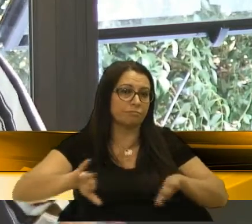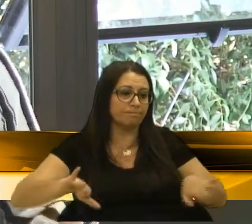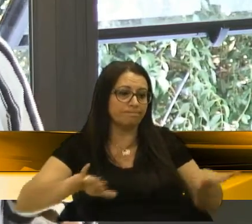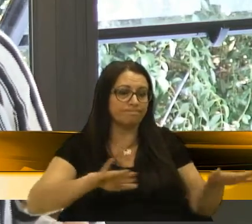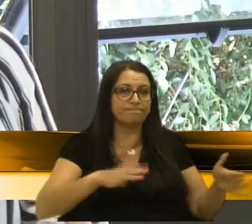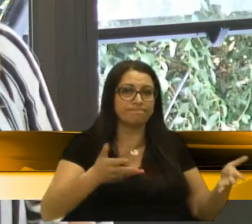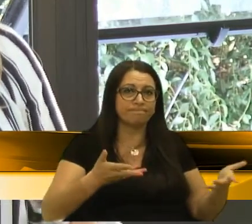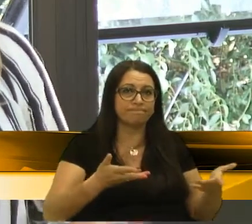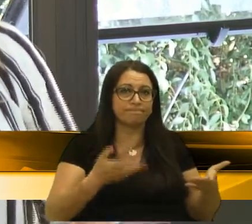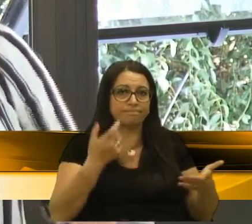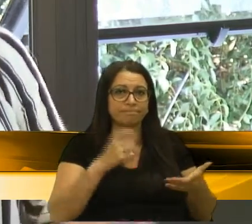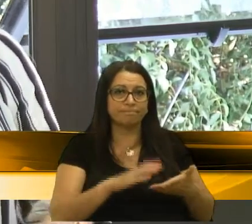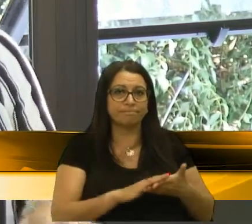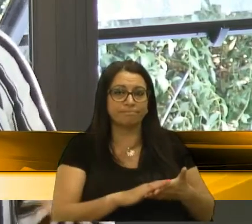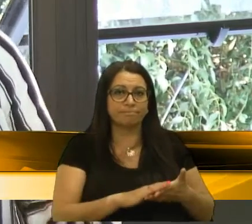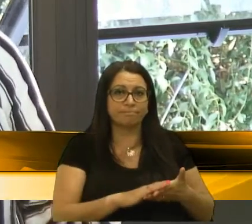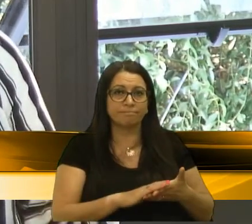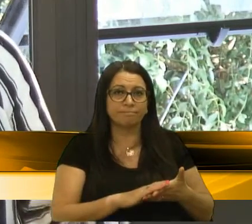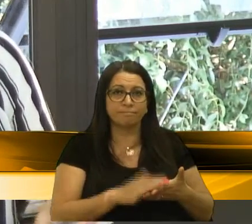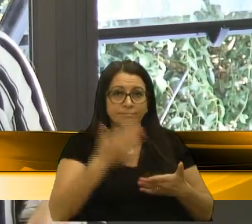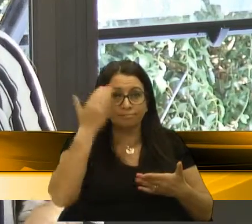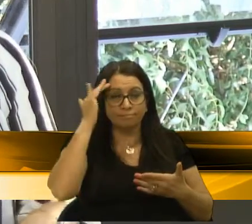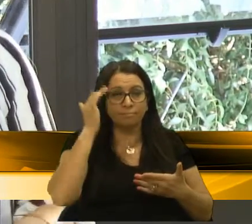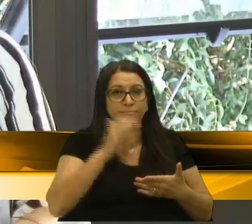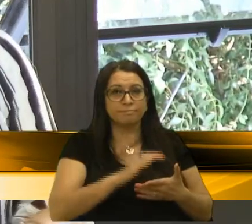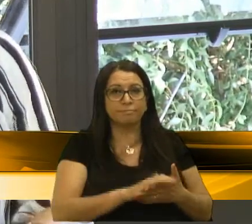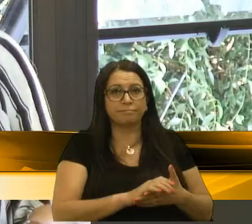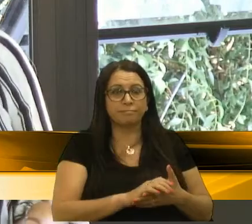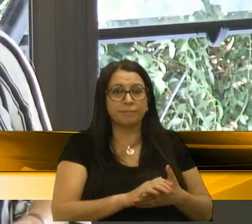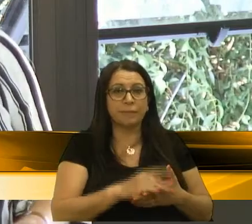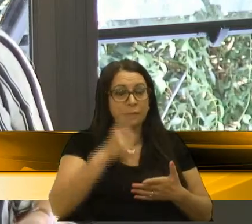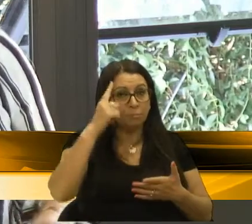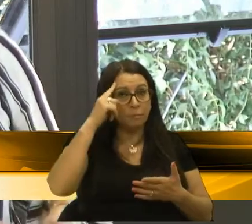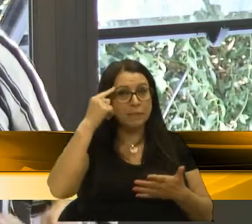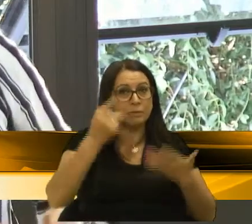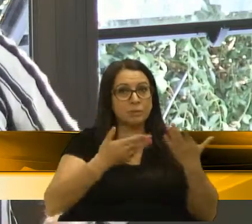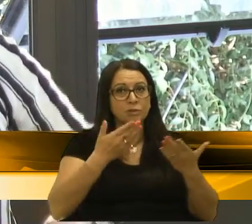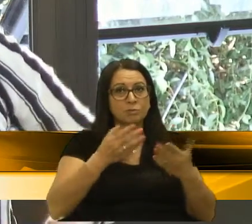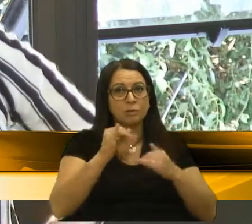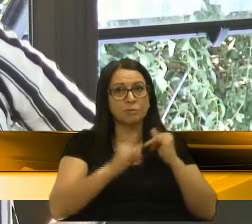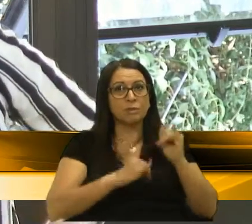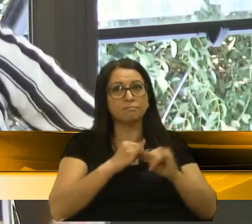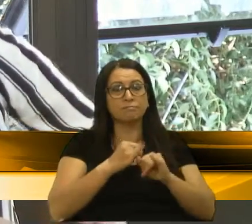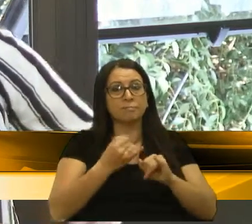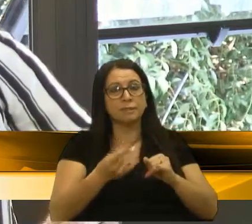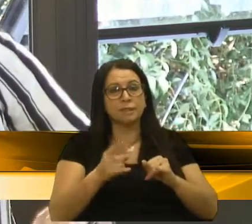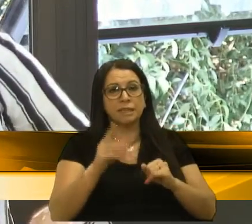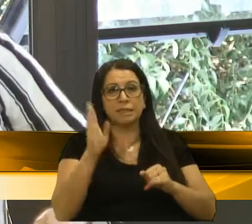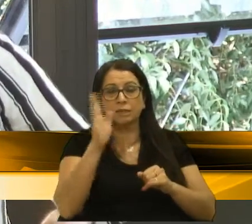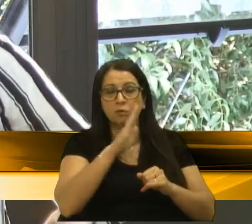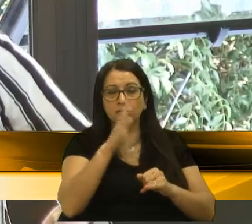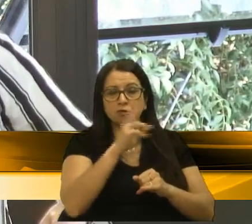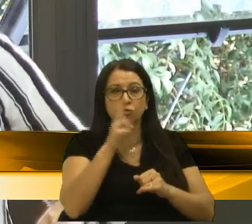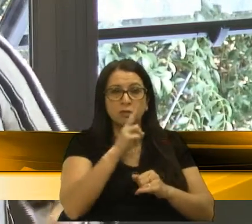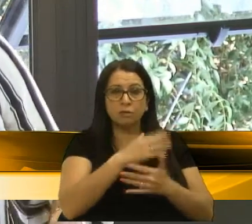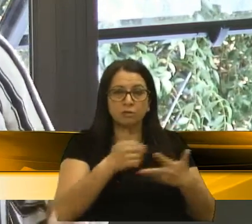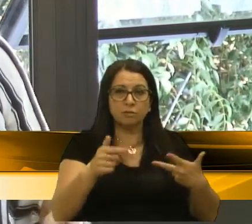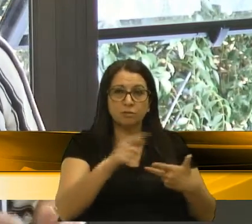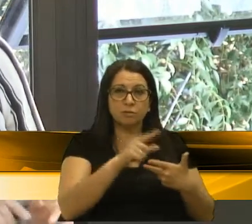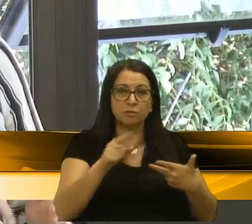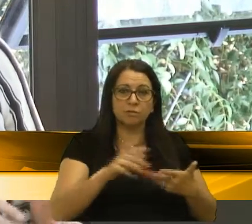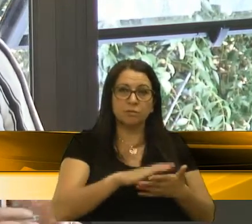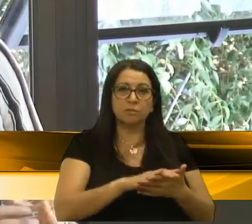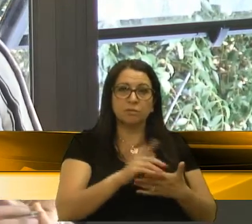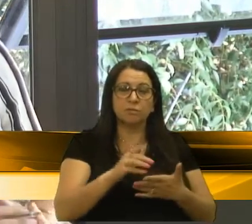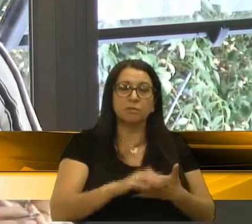eu acho que entender isso, né? Porque eu penso que o atendimento online ele é urgente, ter o nosso número, porque nós